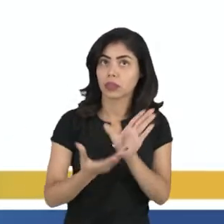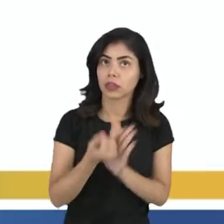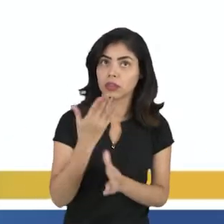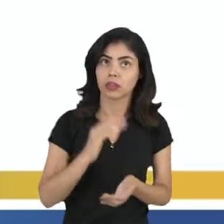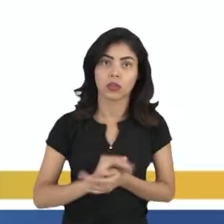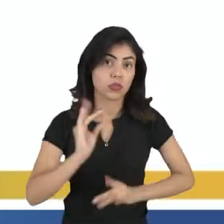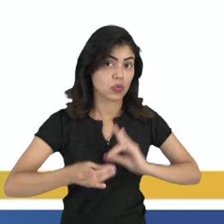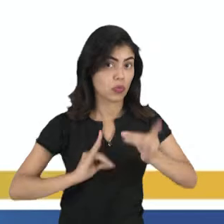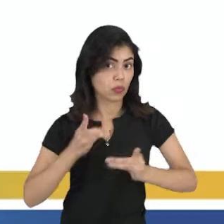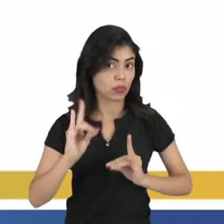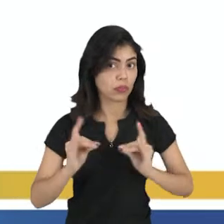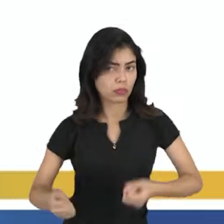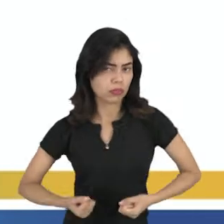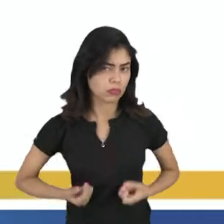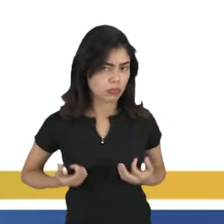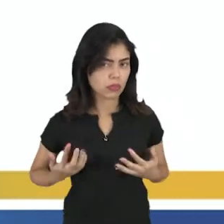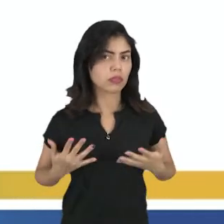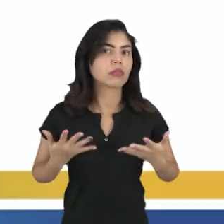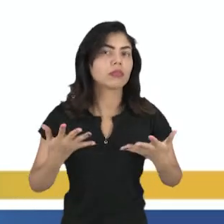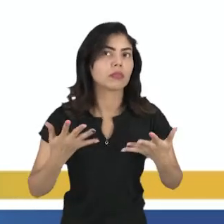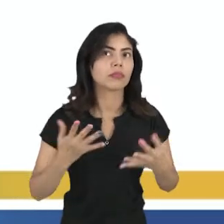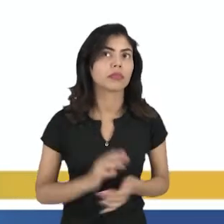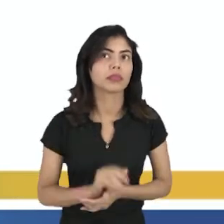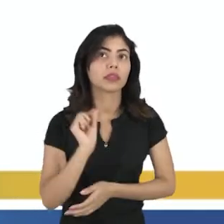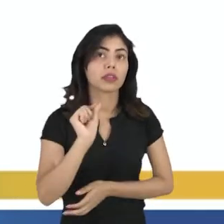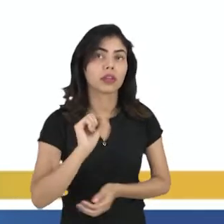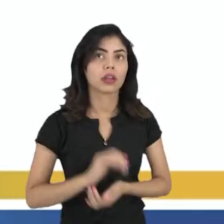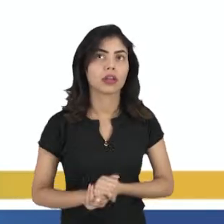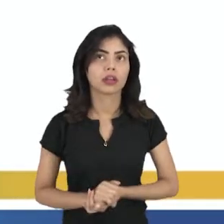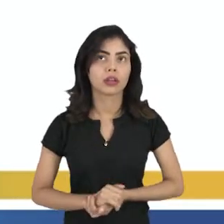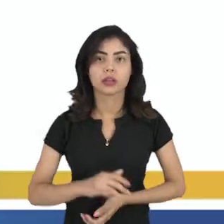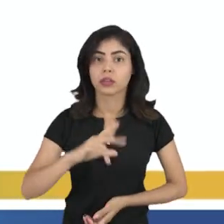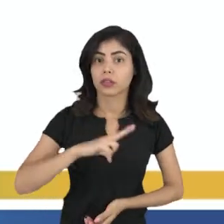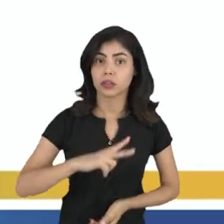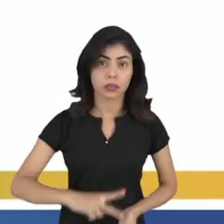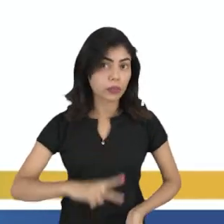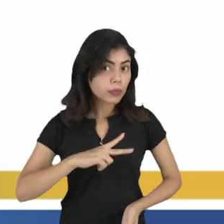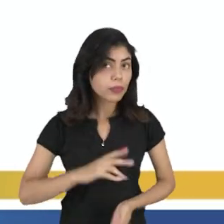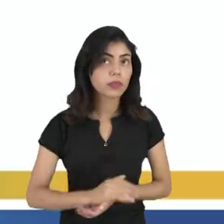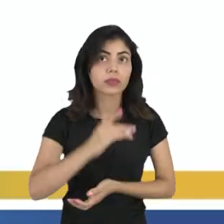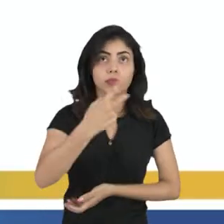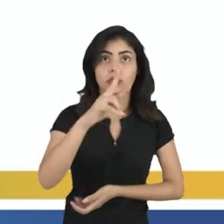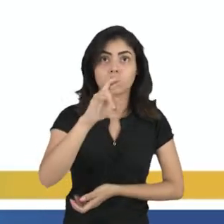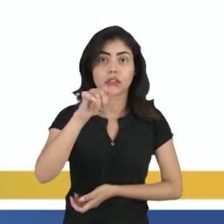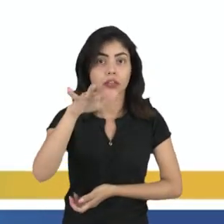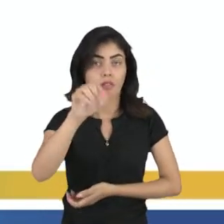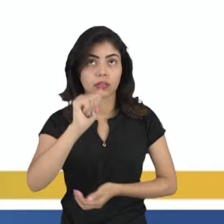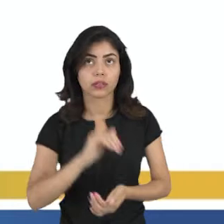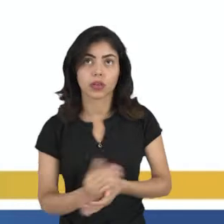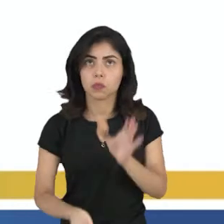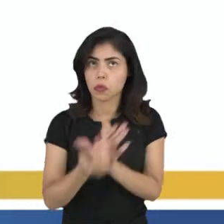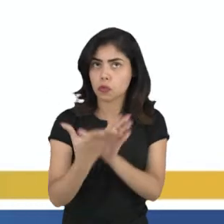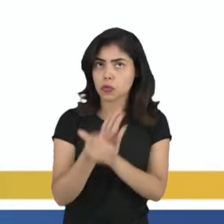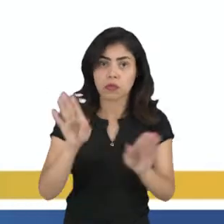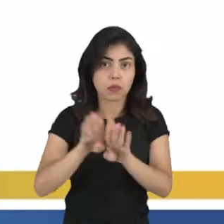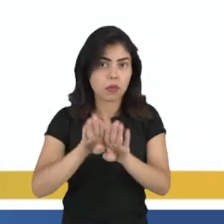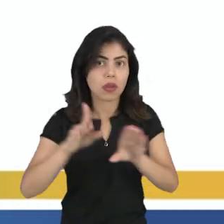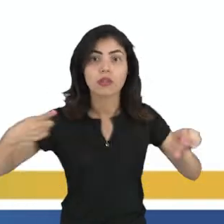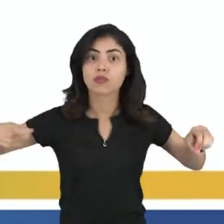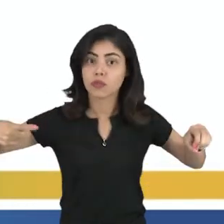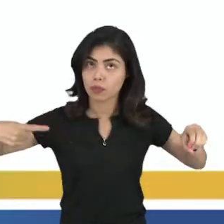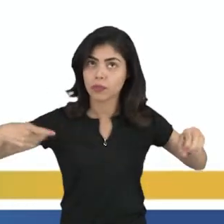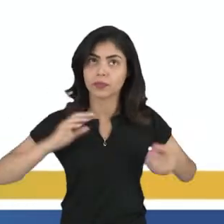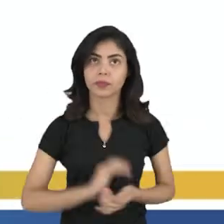dos hormônios sexuais, quem vão ser? Vão ser estrogênio e progesterona. Também pela produção dos gametas,